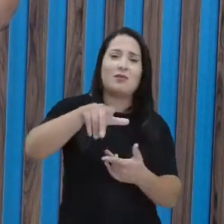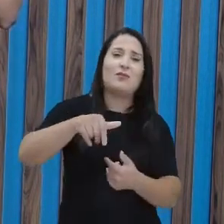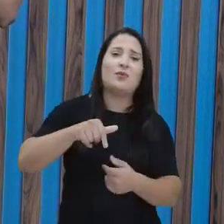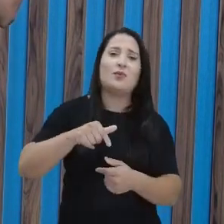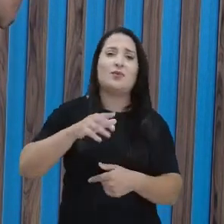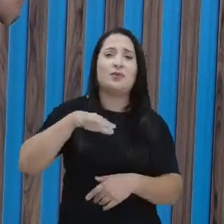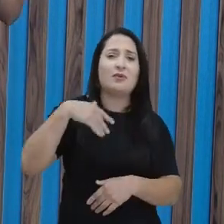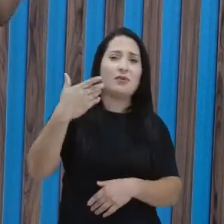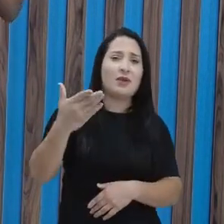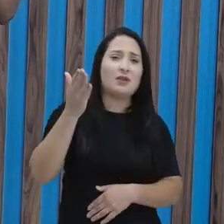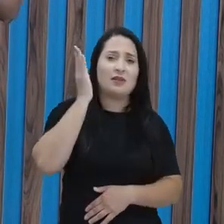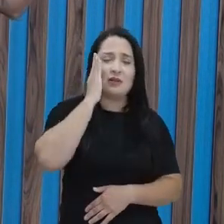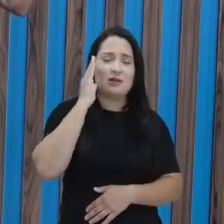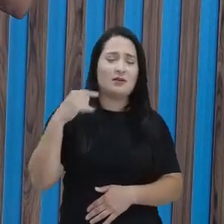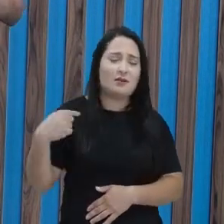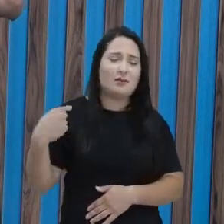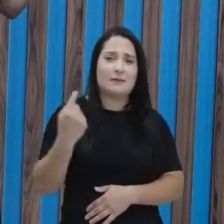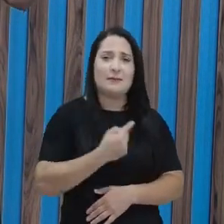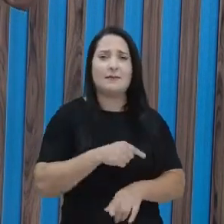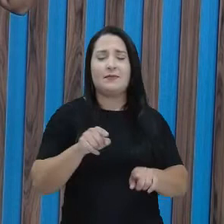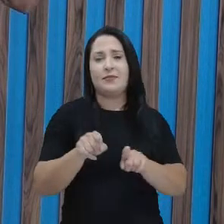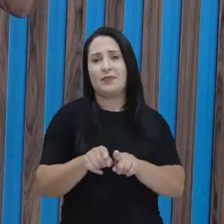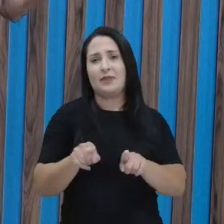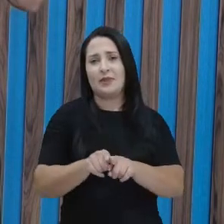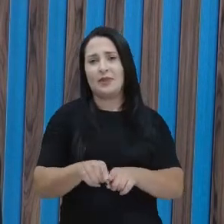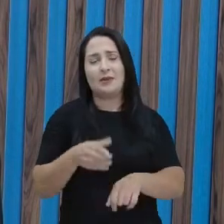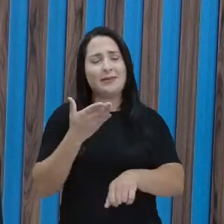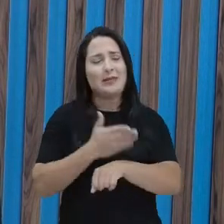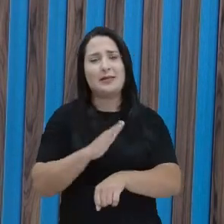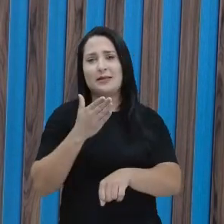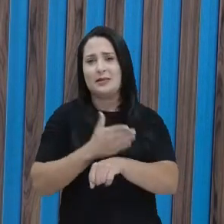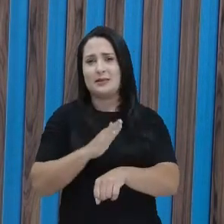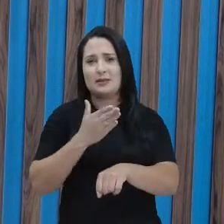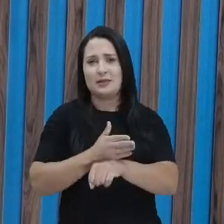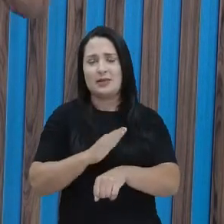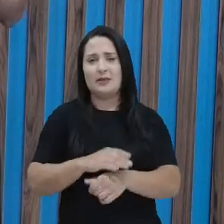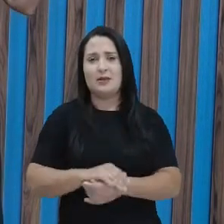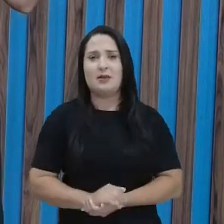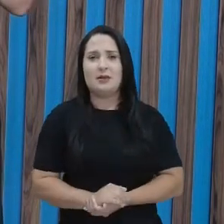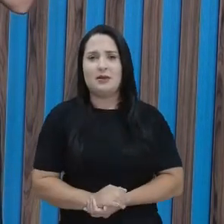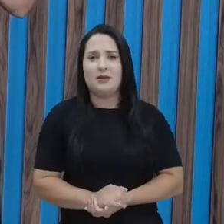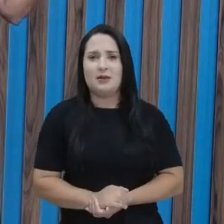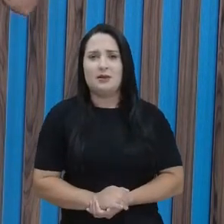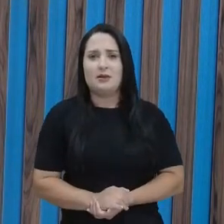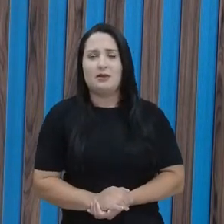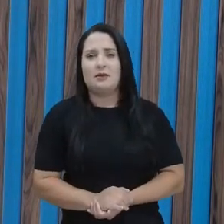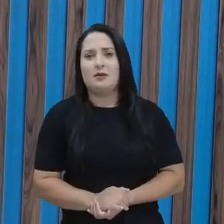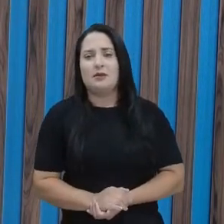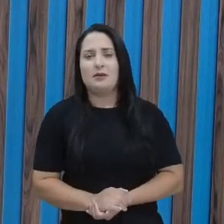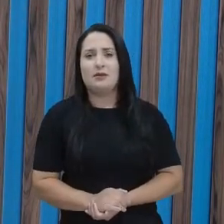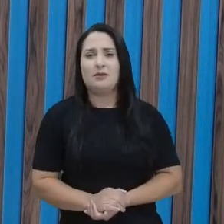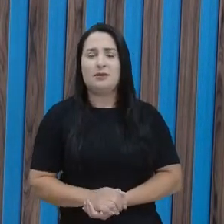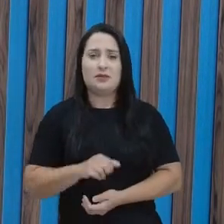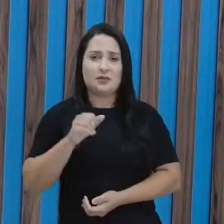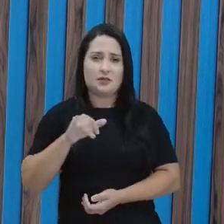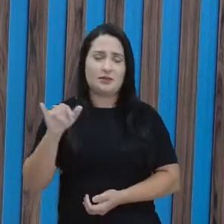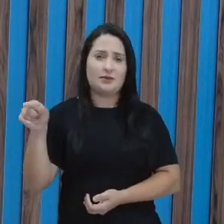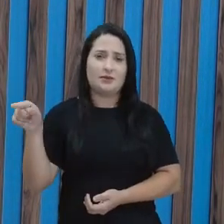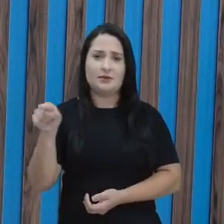compreenda. Juro. Então, é prática. Na real, e aí falando na verdade, se